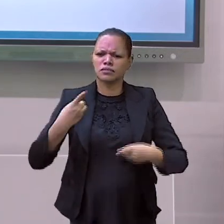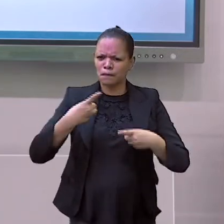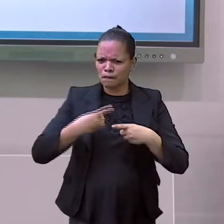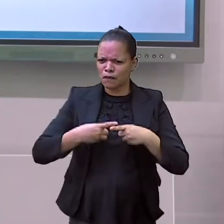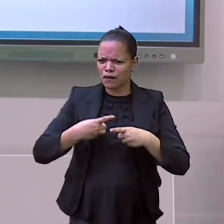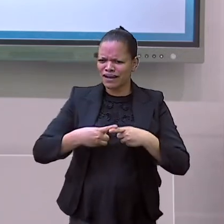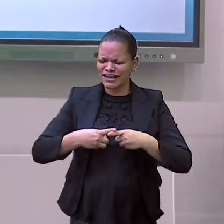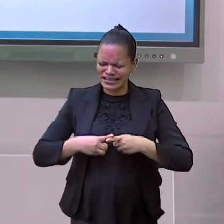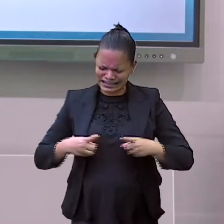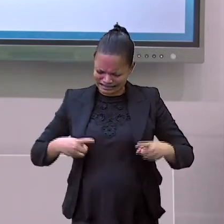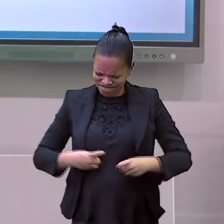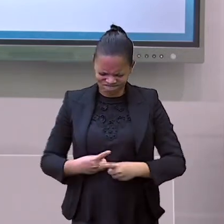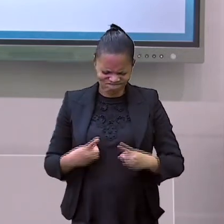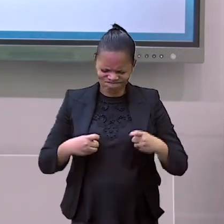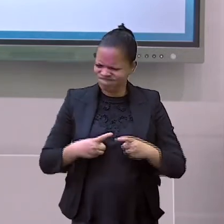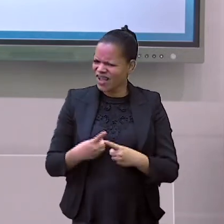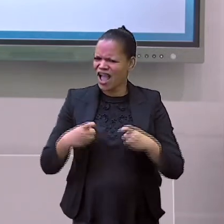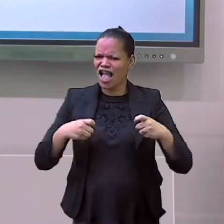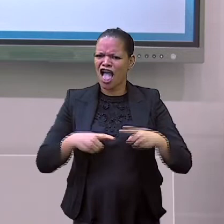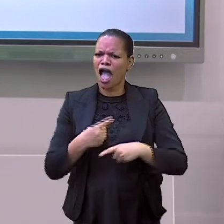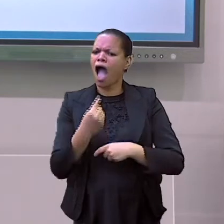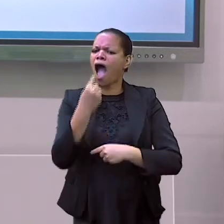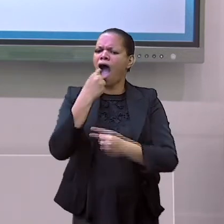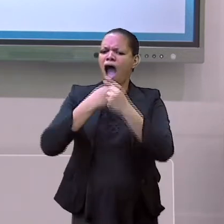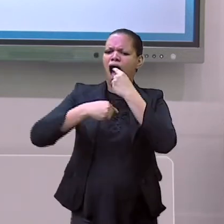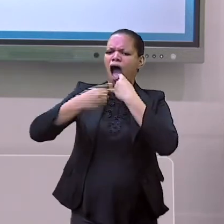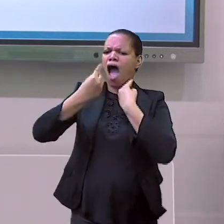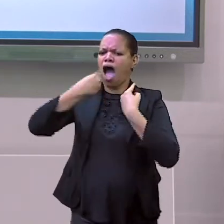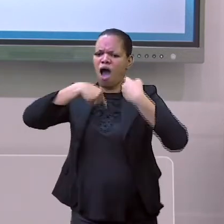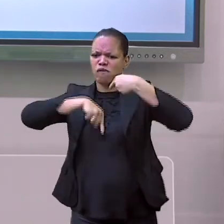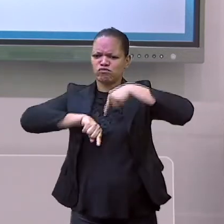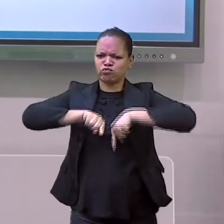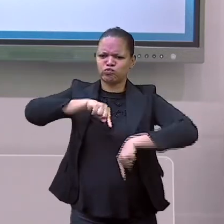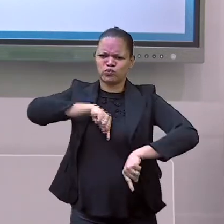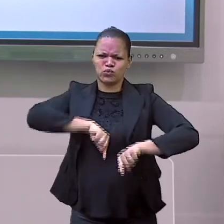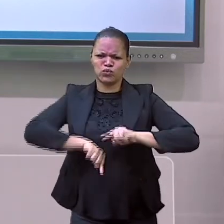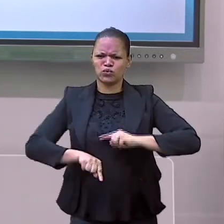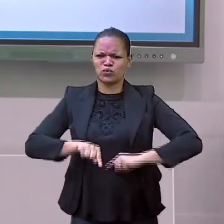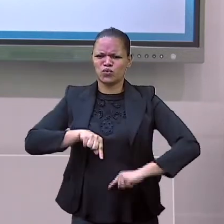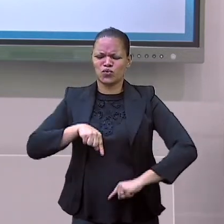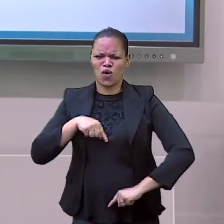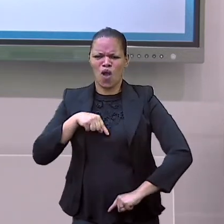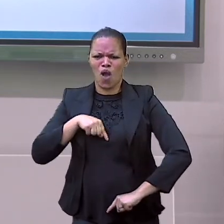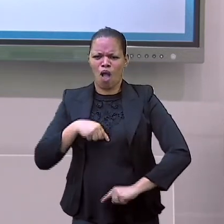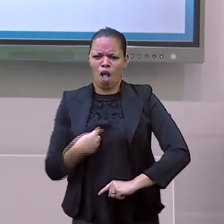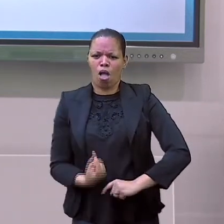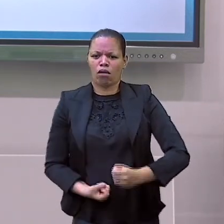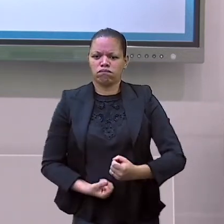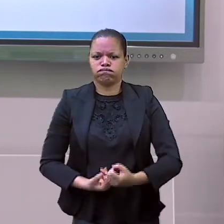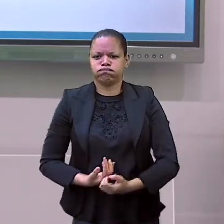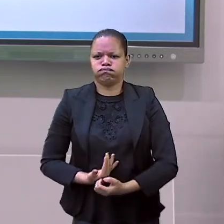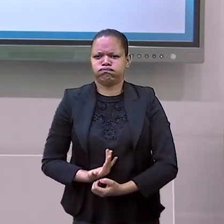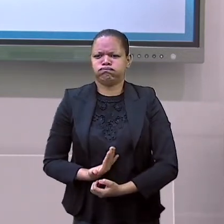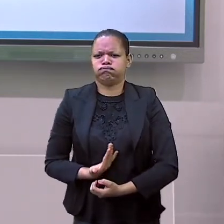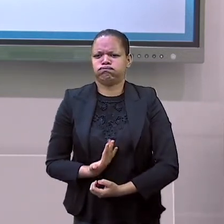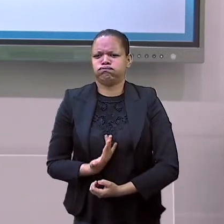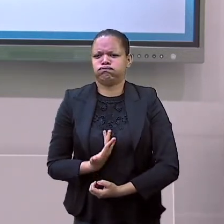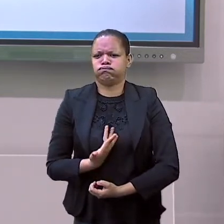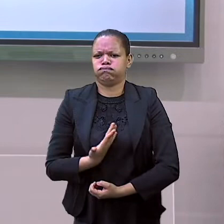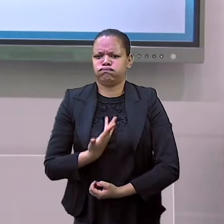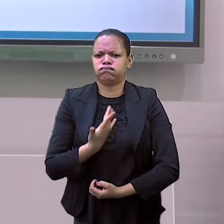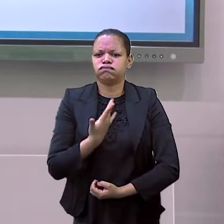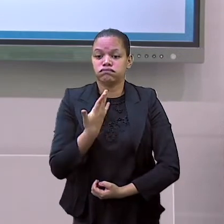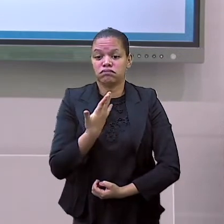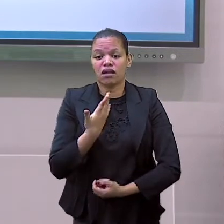elas entram, elas acumulam e começa tudo também através da nossa boca. E ter esse hábito